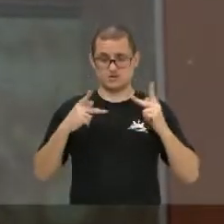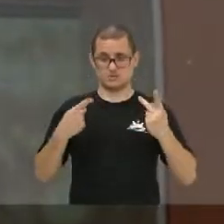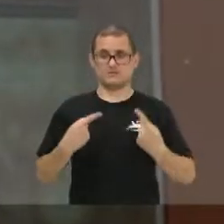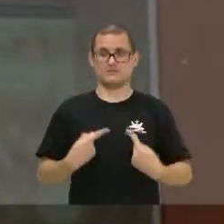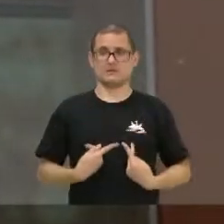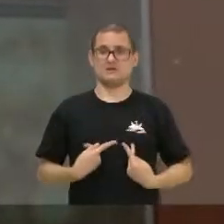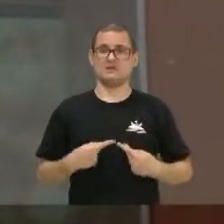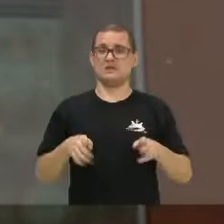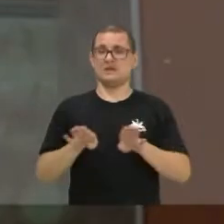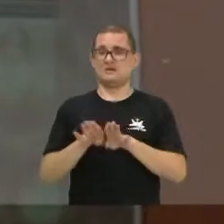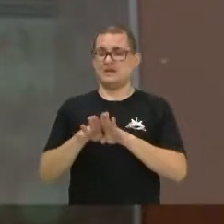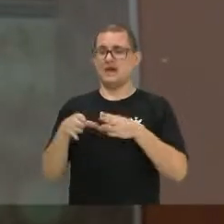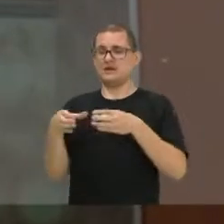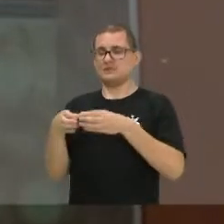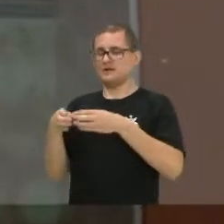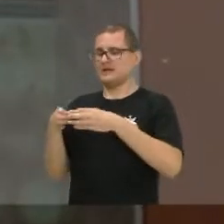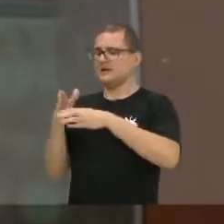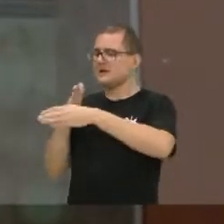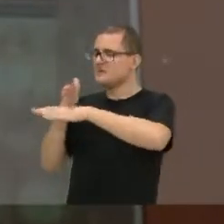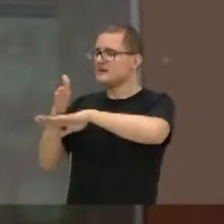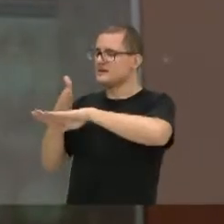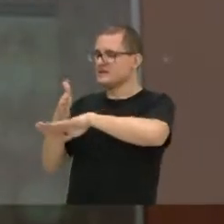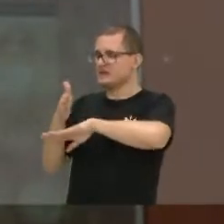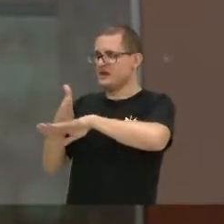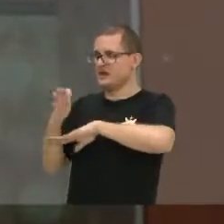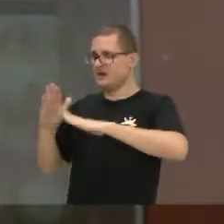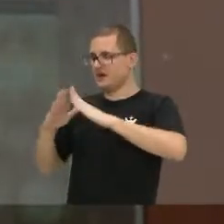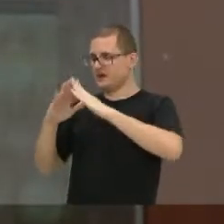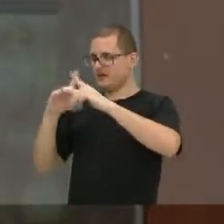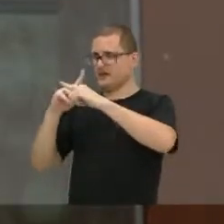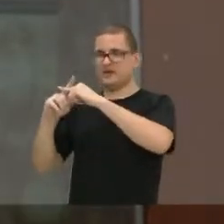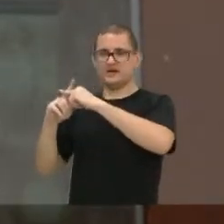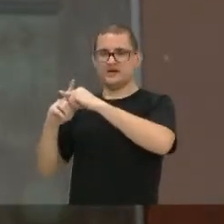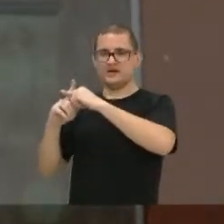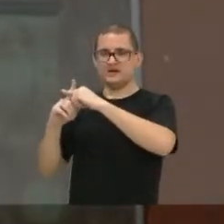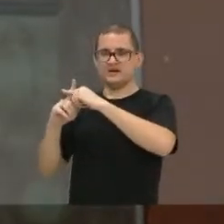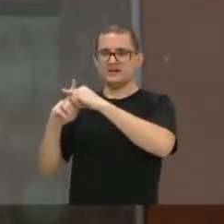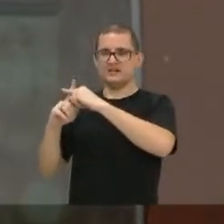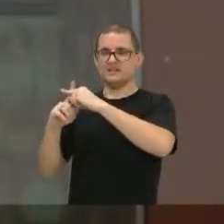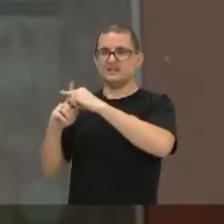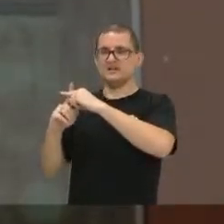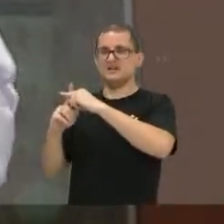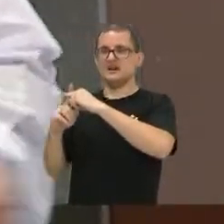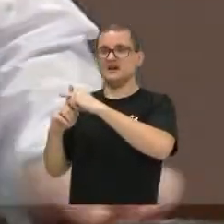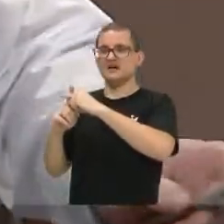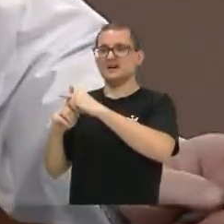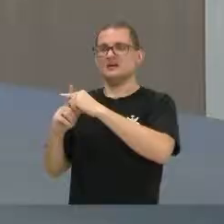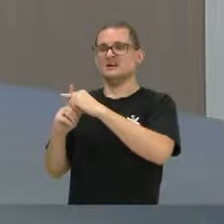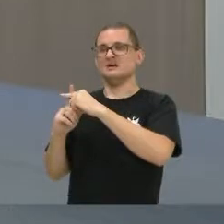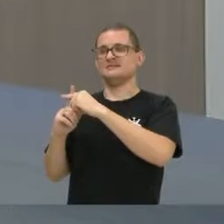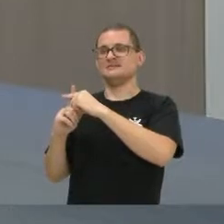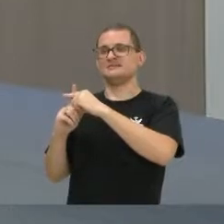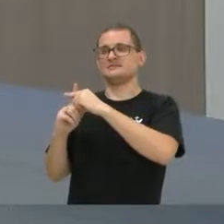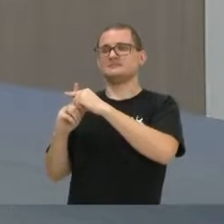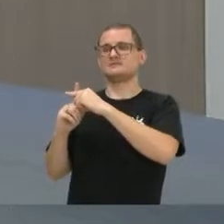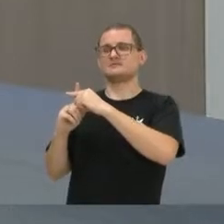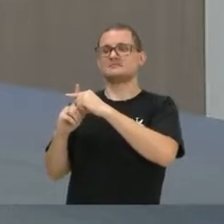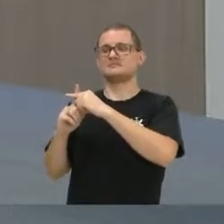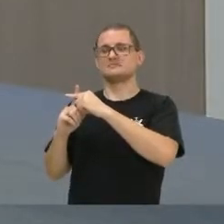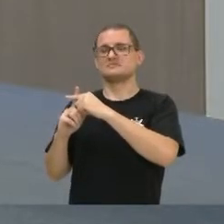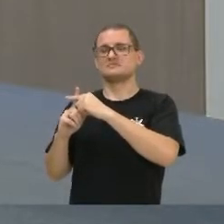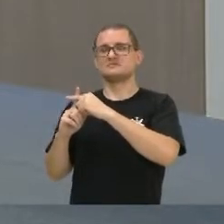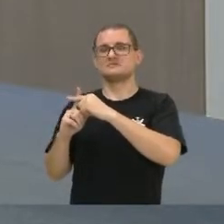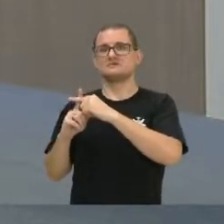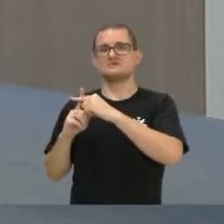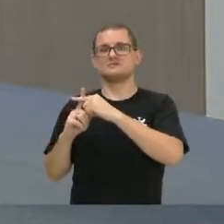a a igreja quem é e aí entregue às mãos dos